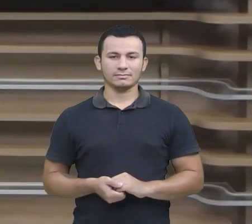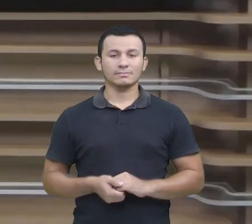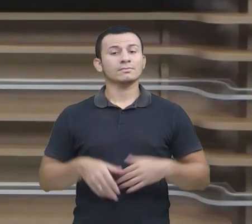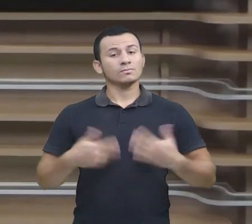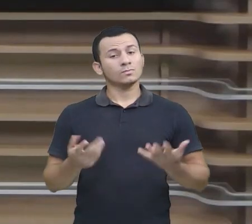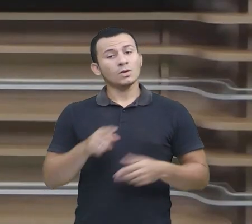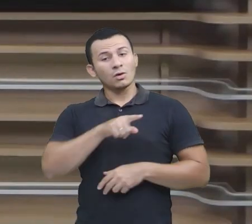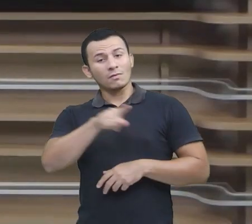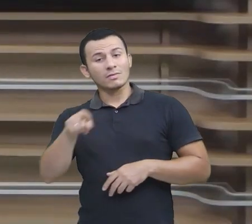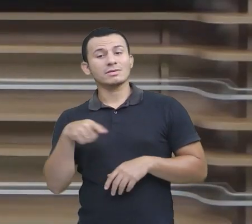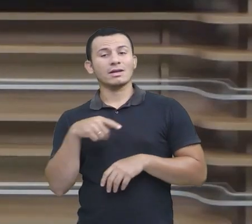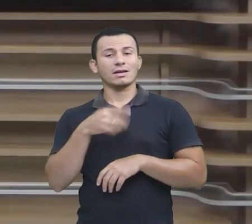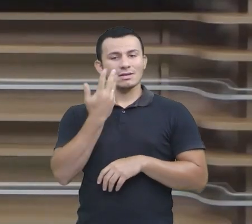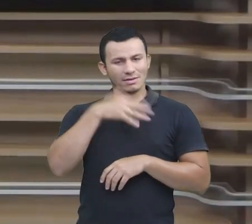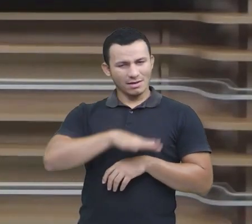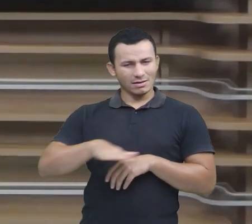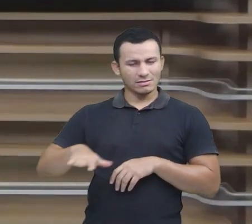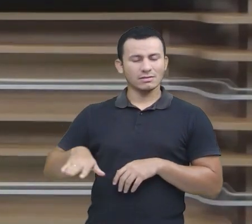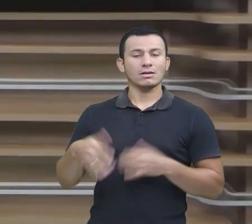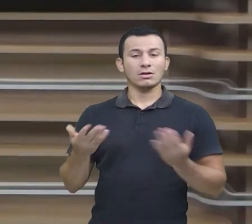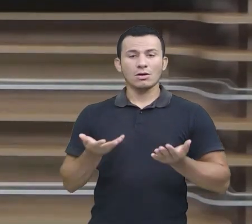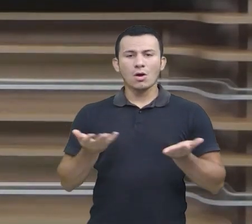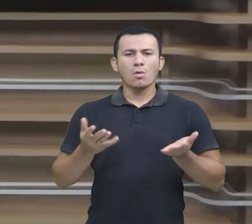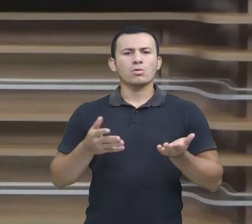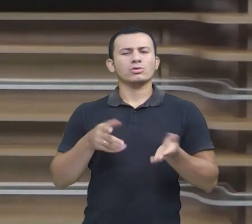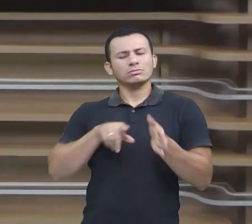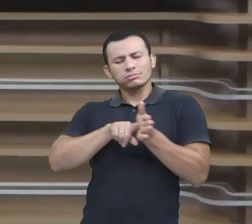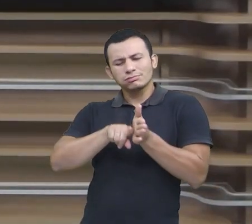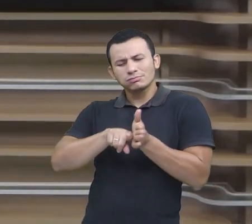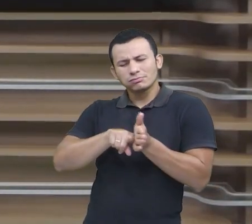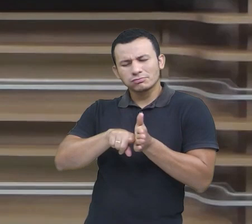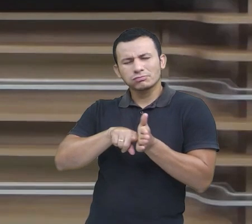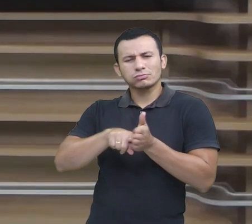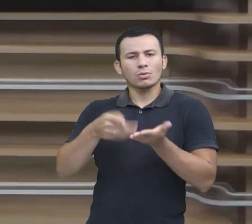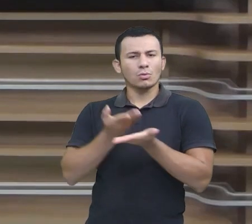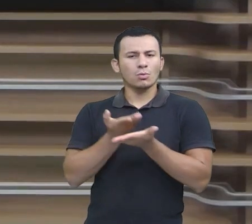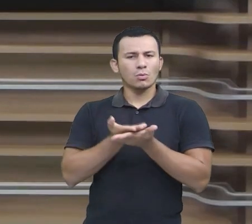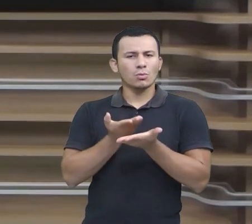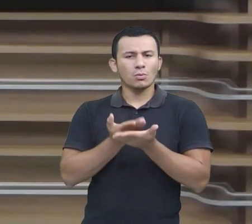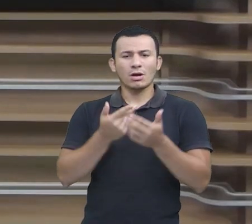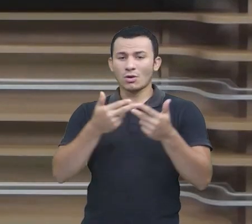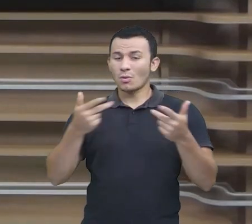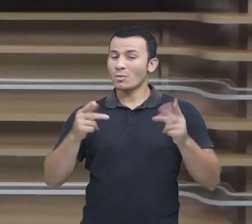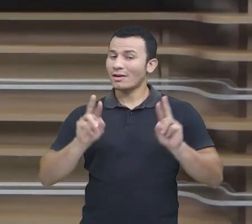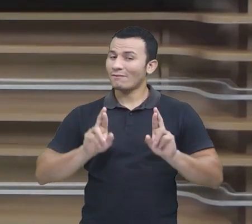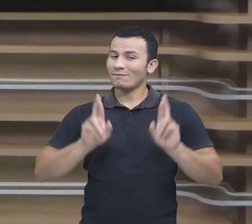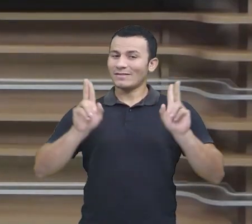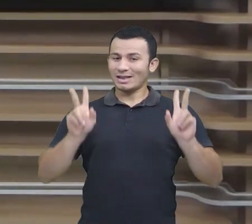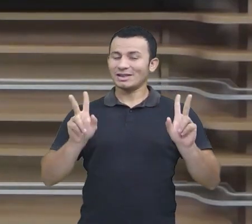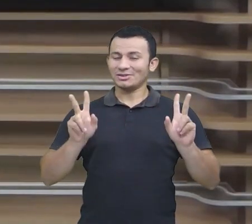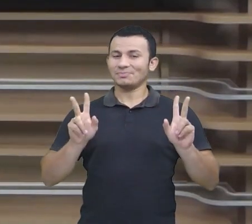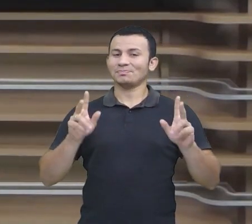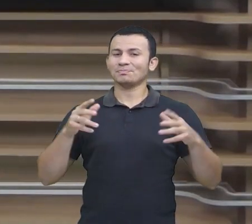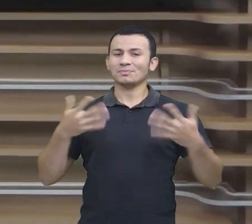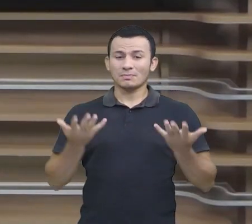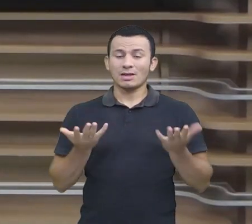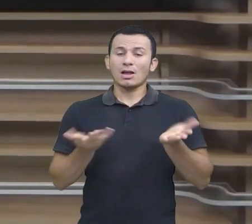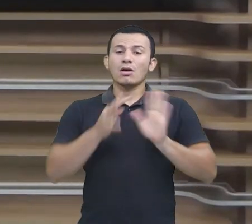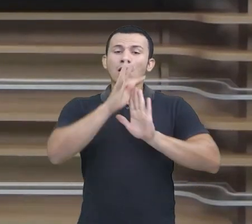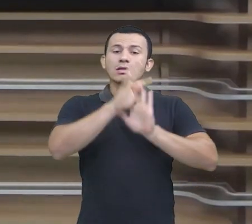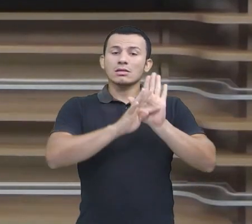Crianças, na nossa aula de hoje, nós vamos investigar coisas muito diferentes. Uma delas, o que é um